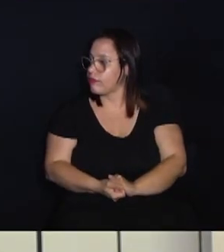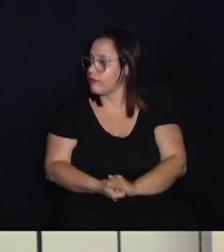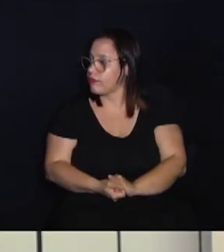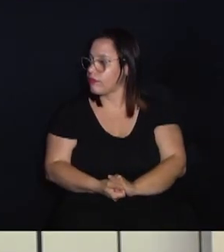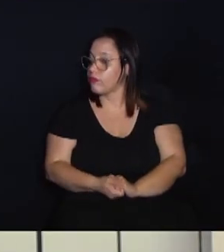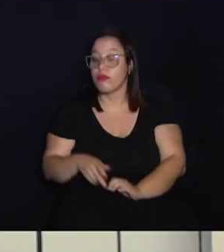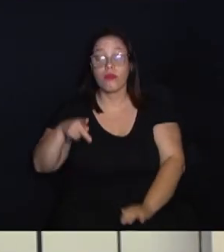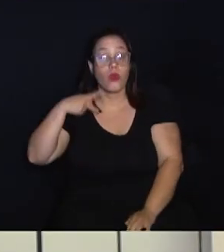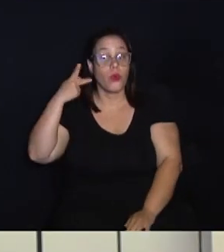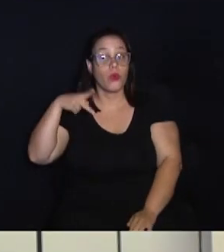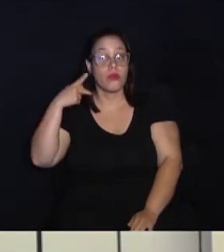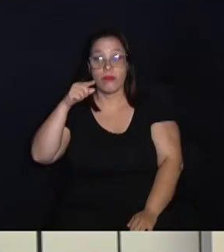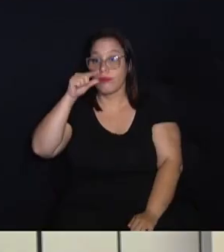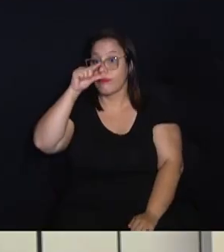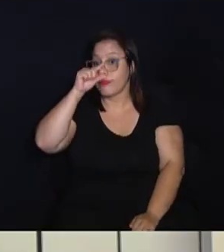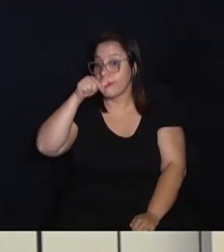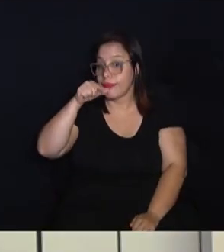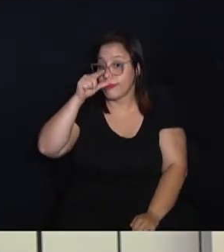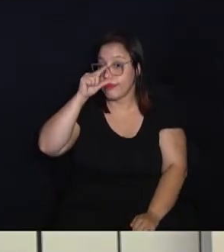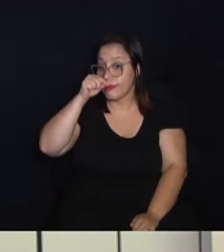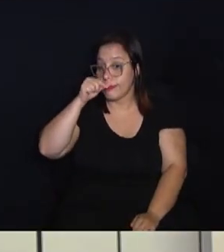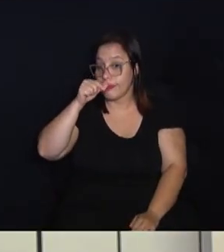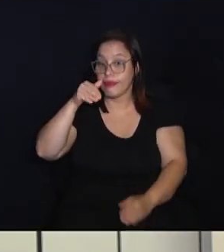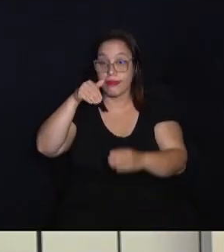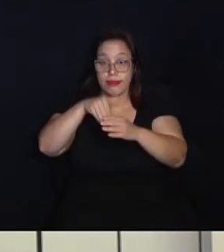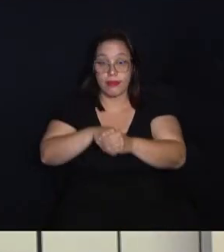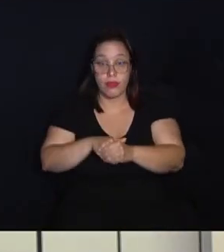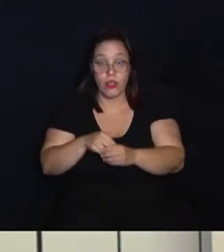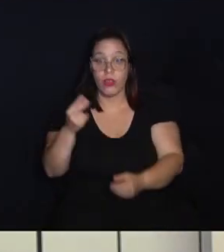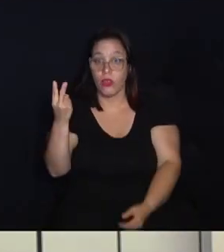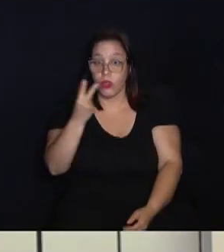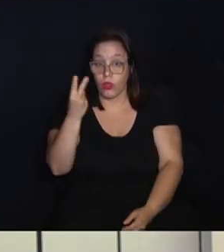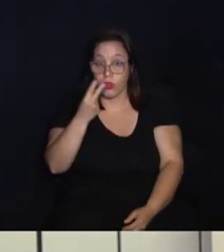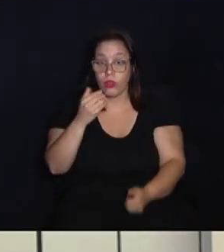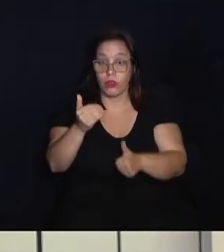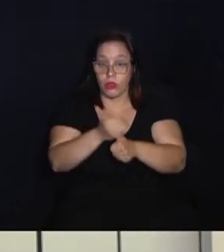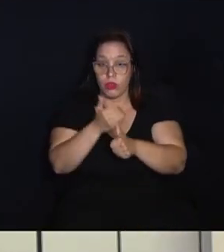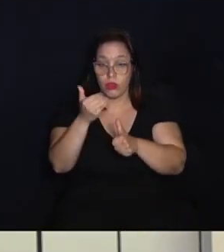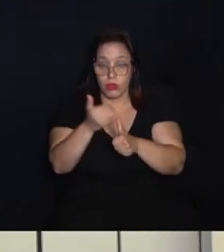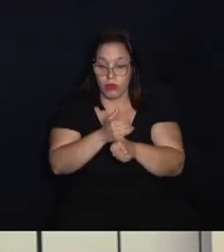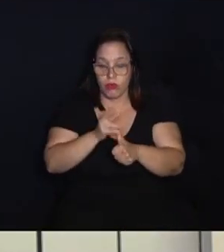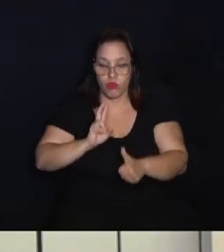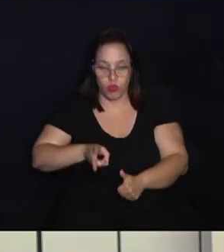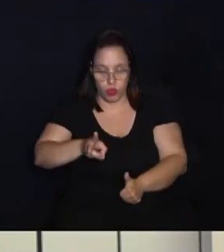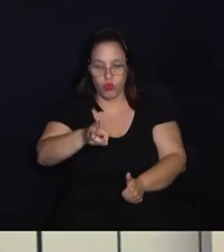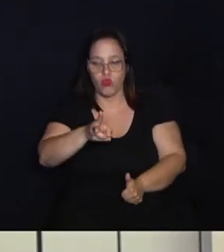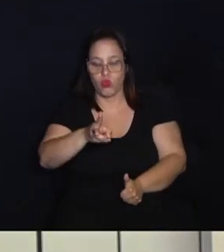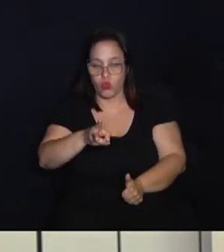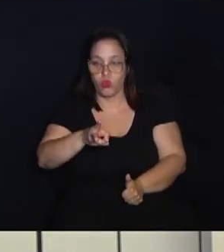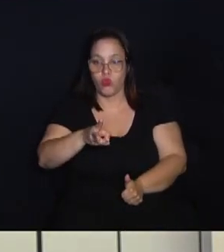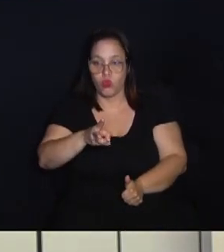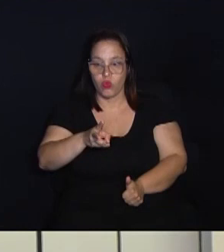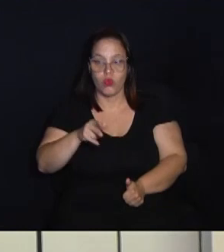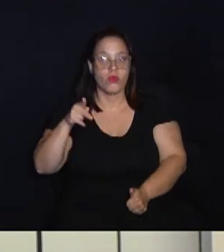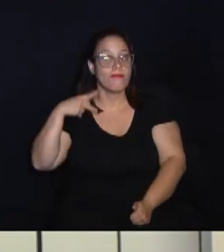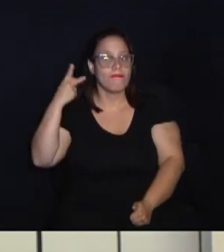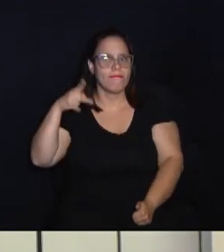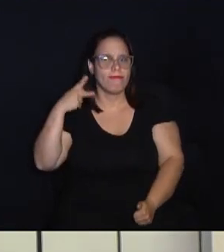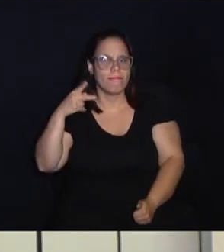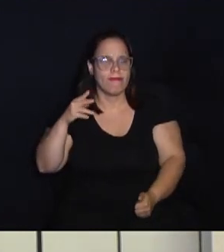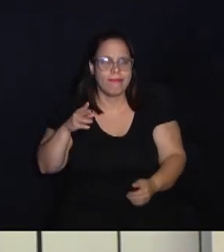O vereador Arnaldo Salvetti foi eleito para o segundo mandato consecutivo. Sobre o